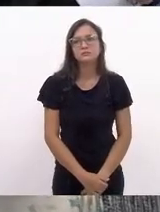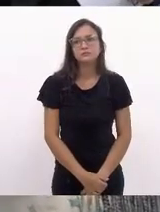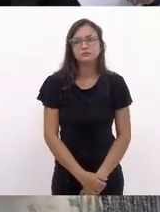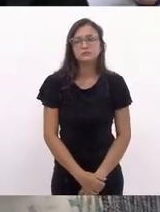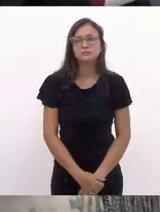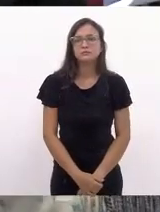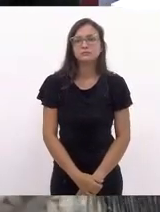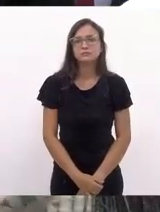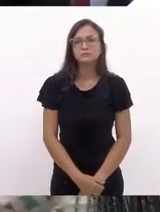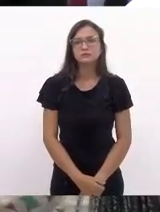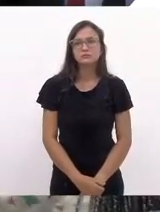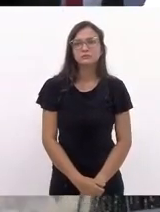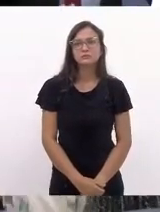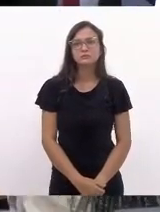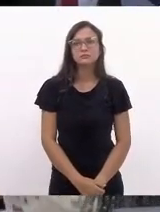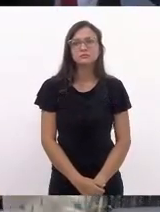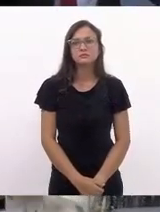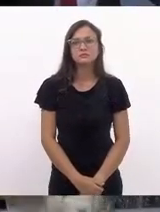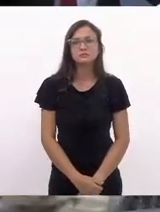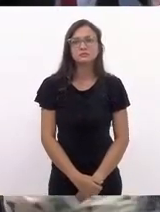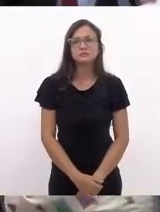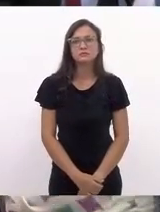E aí